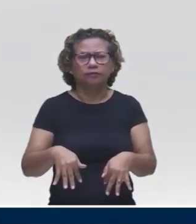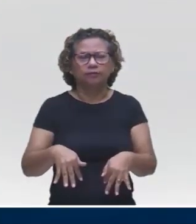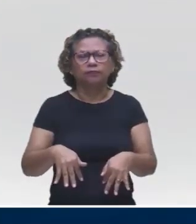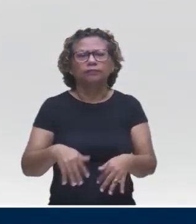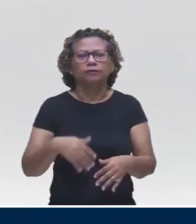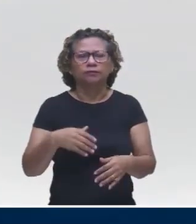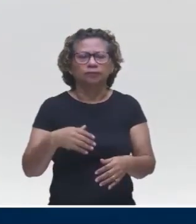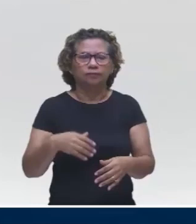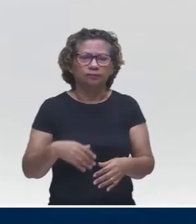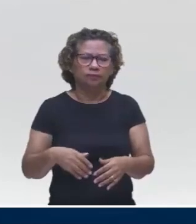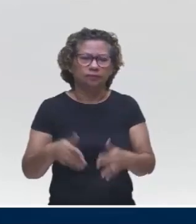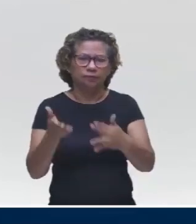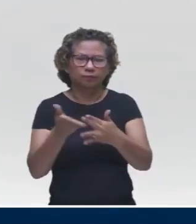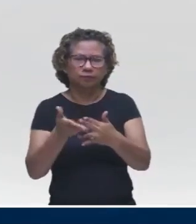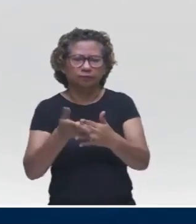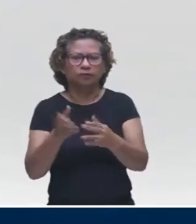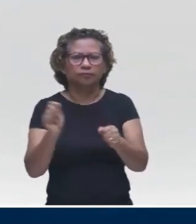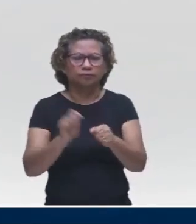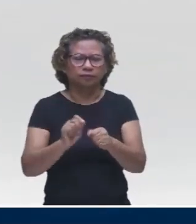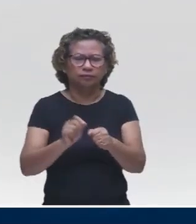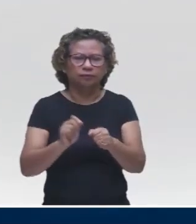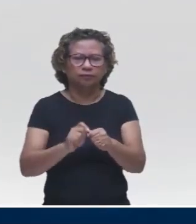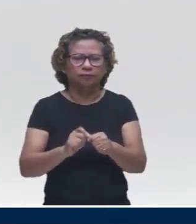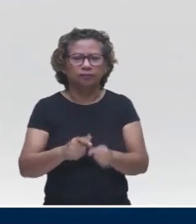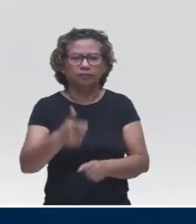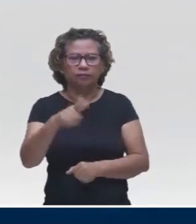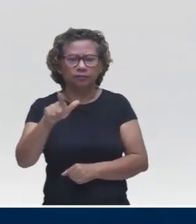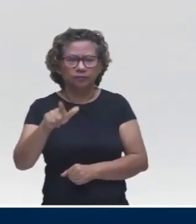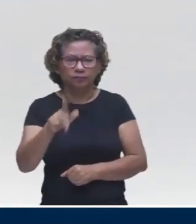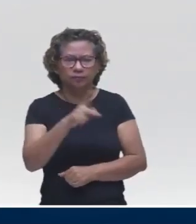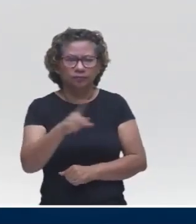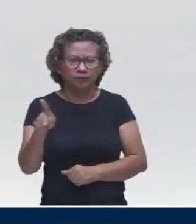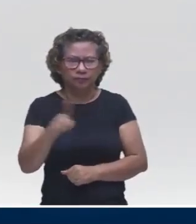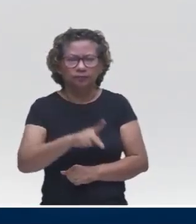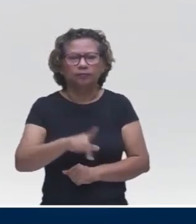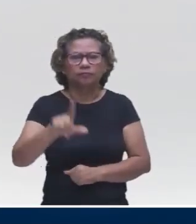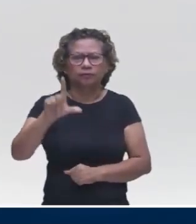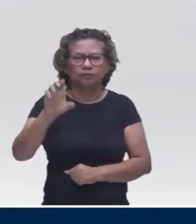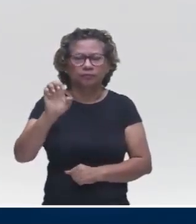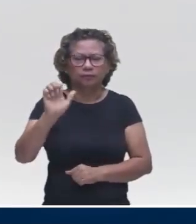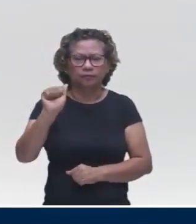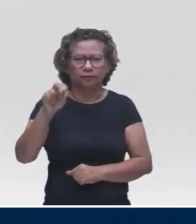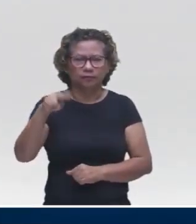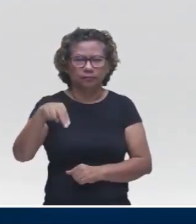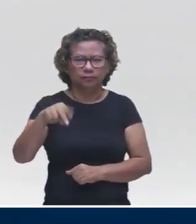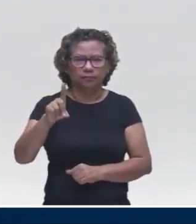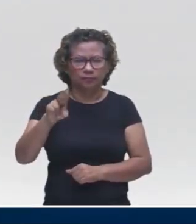intervalo e em seguida o professor Leandro Anjos dará continuidade à nossa aula. Então, até lá.